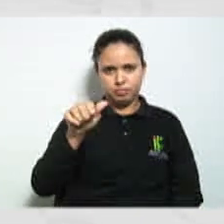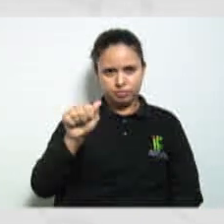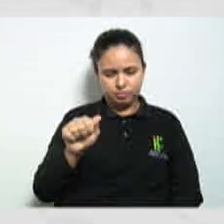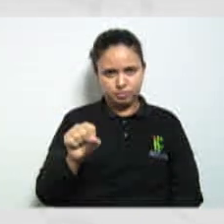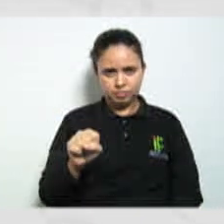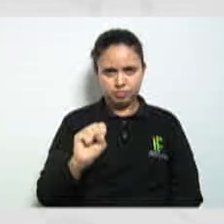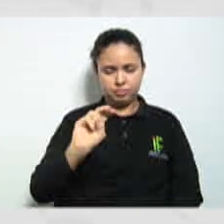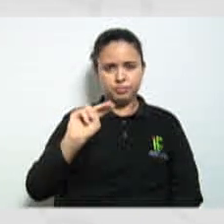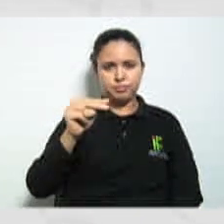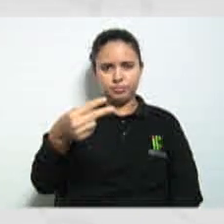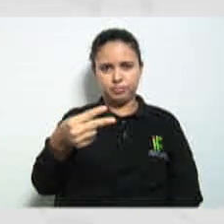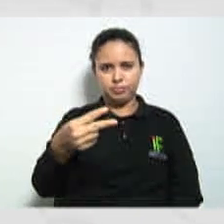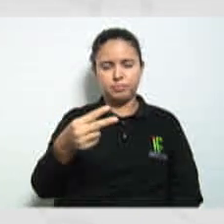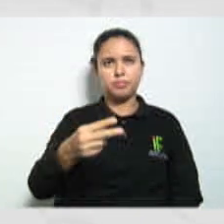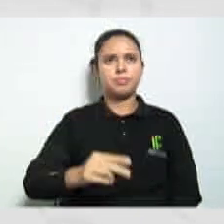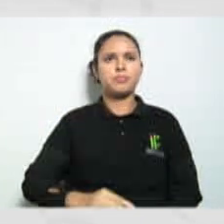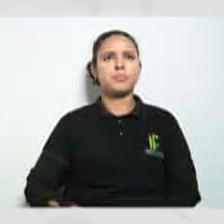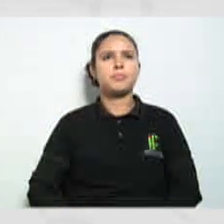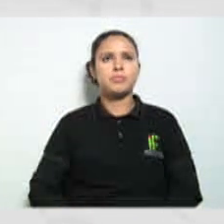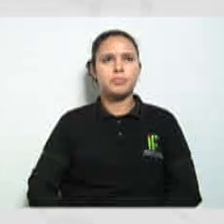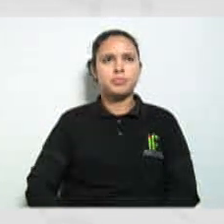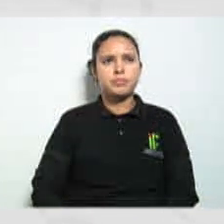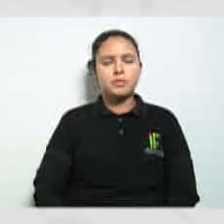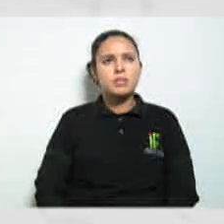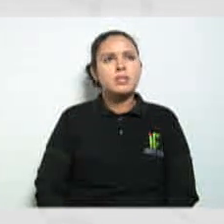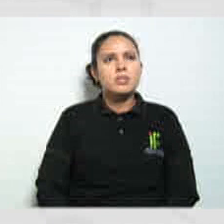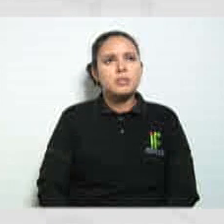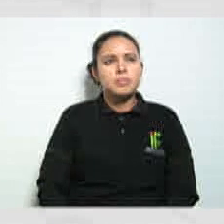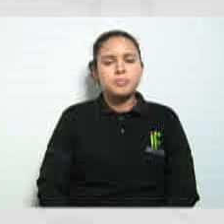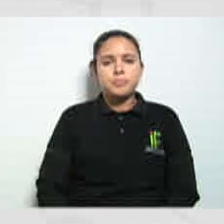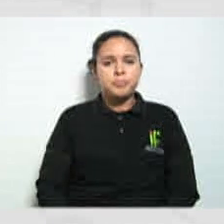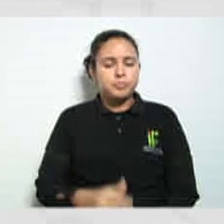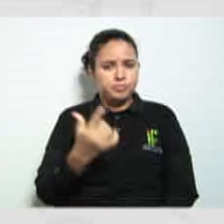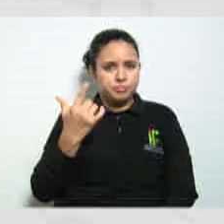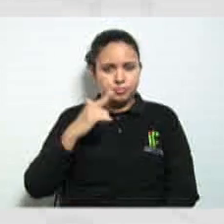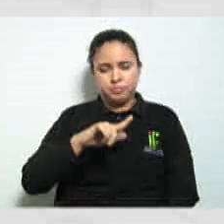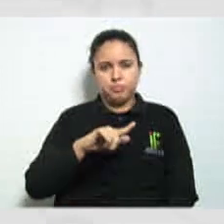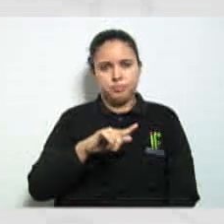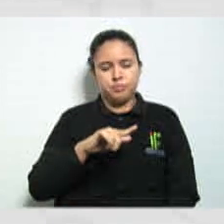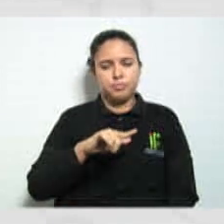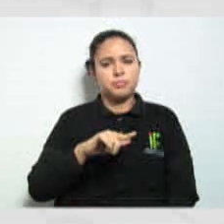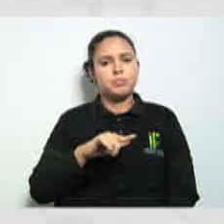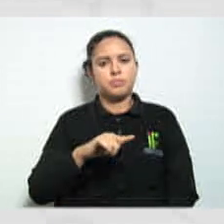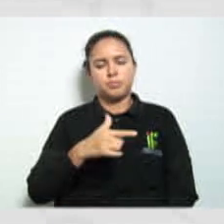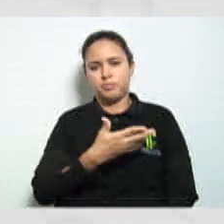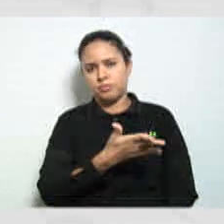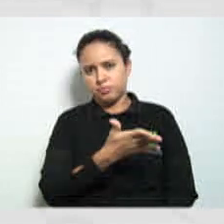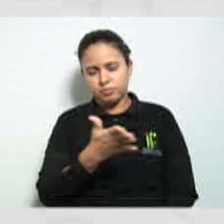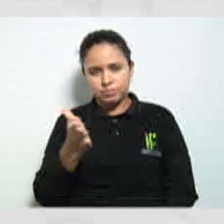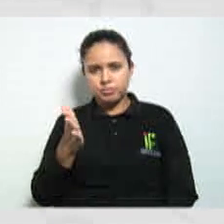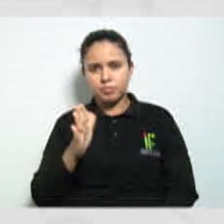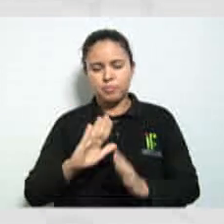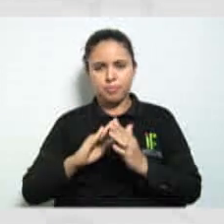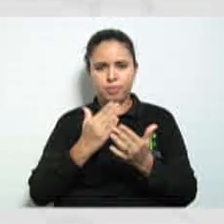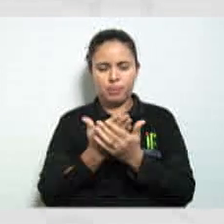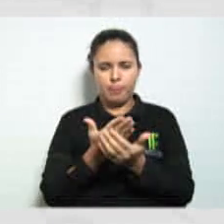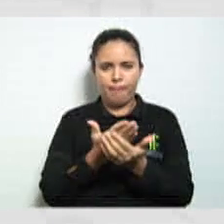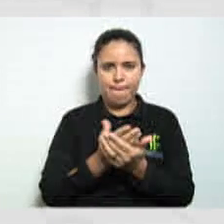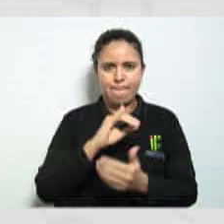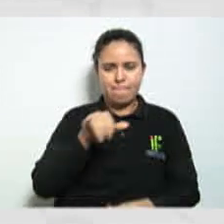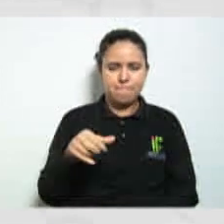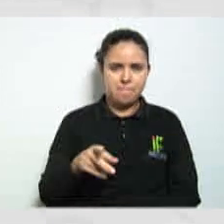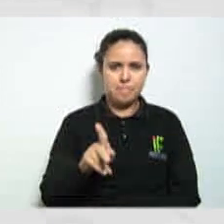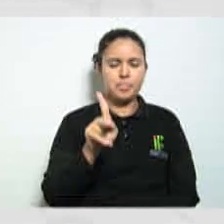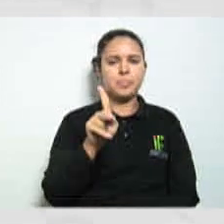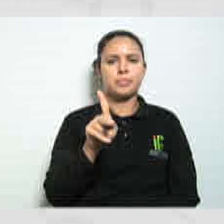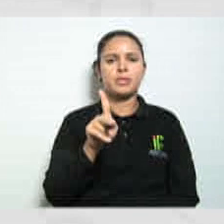dobradas. Espero que todos tenham acertado, correto? Aqui na escola JK Santa